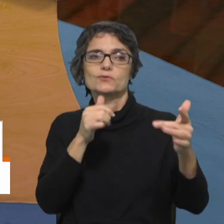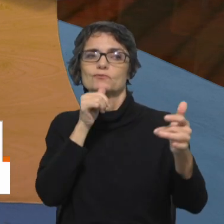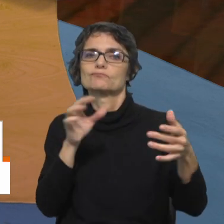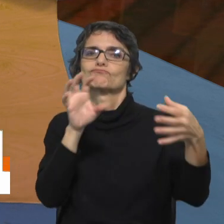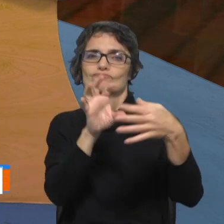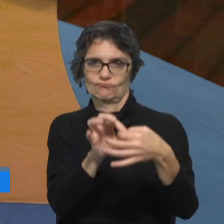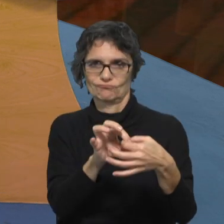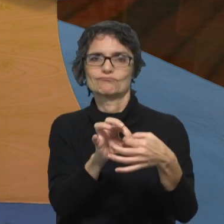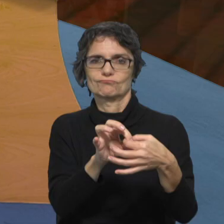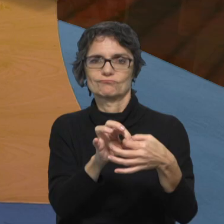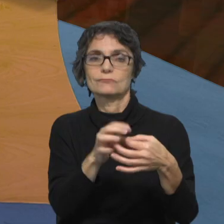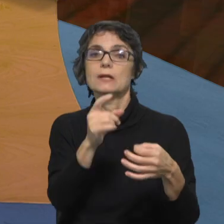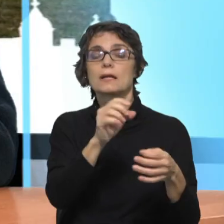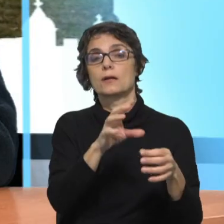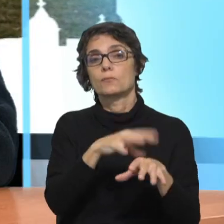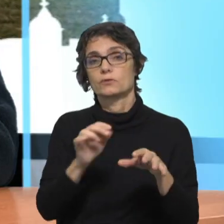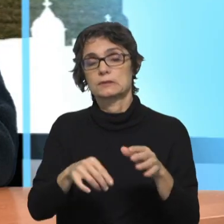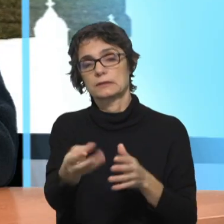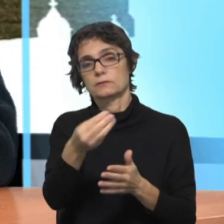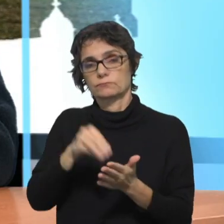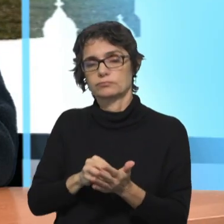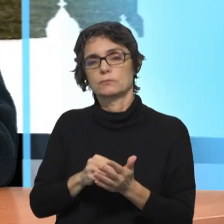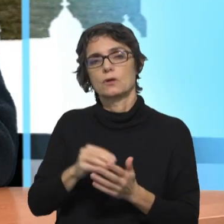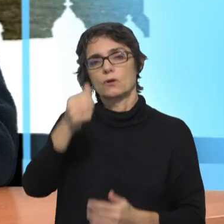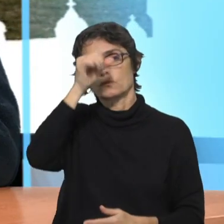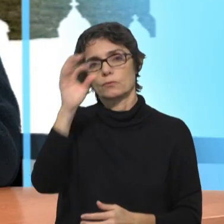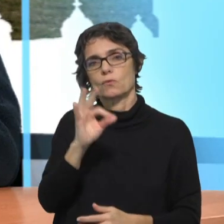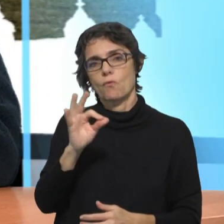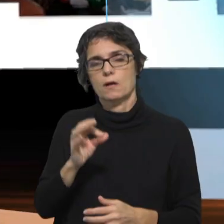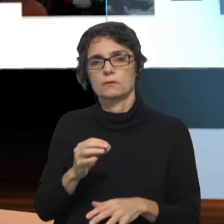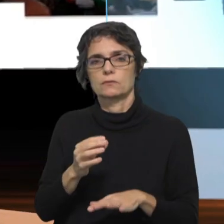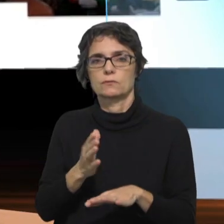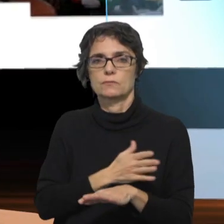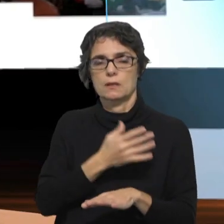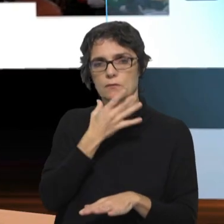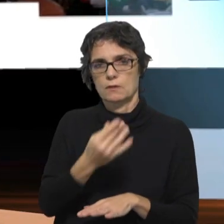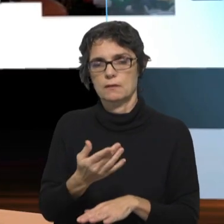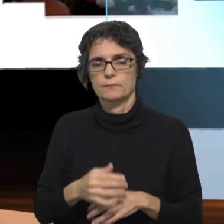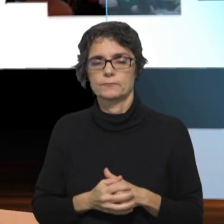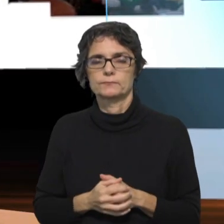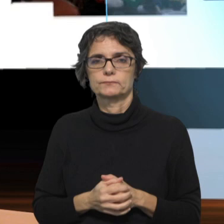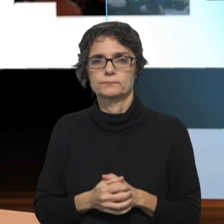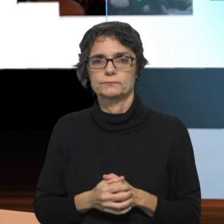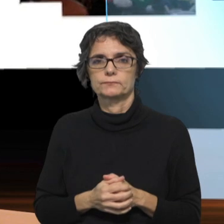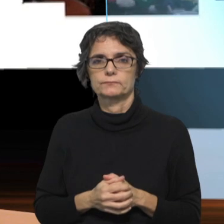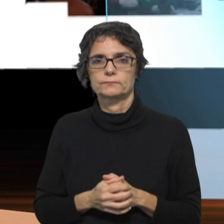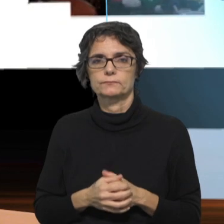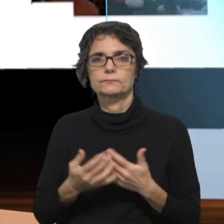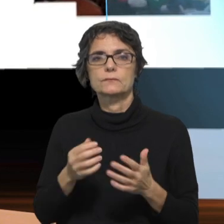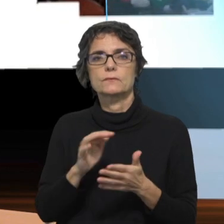a sua inserção neste quarto domingo do Advento. Em sintonia também com o texto do Evangelho, e depois a segunda